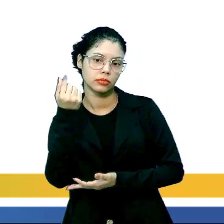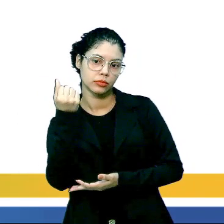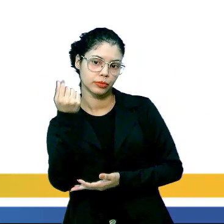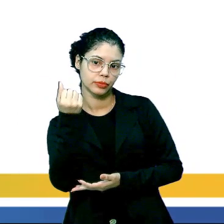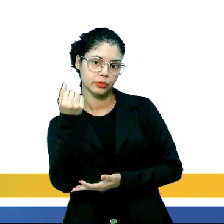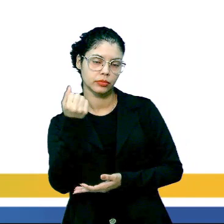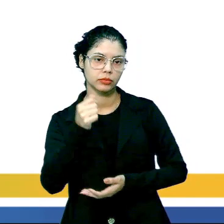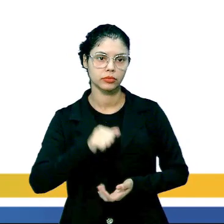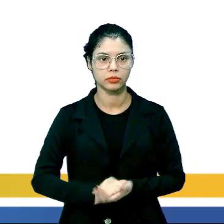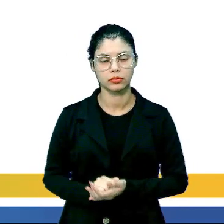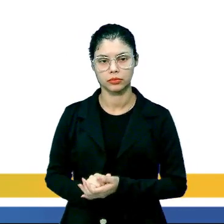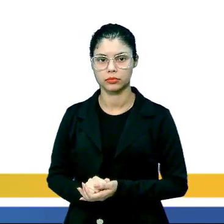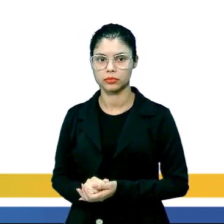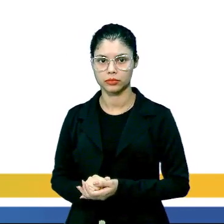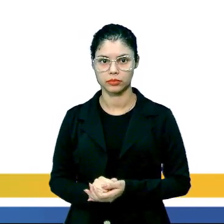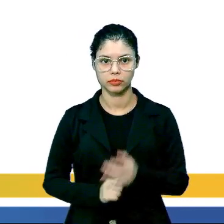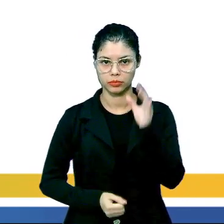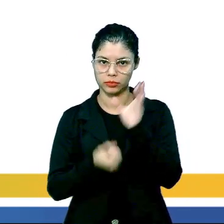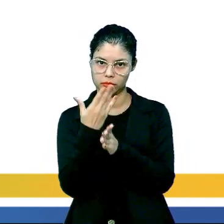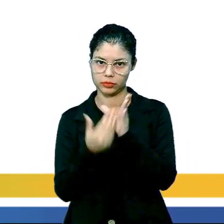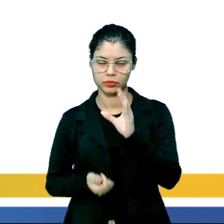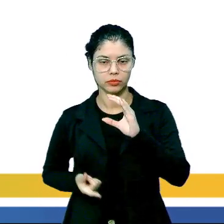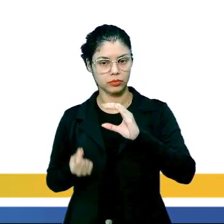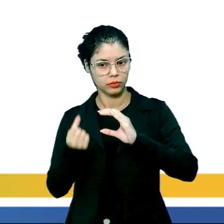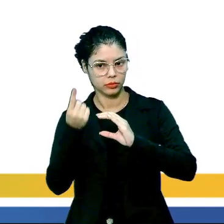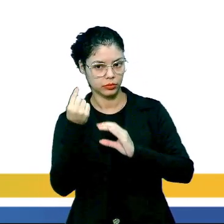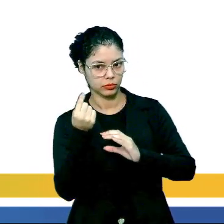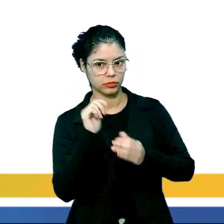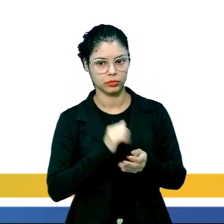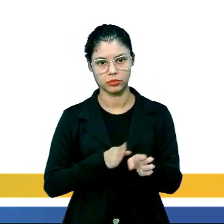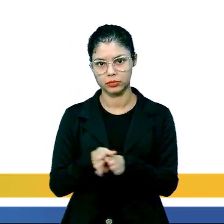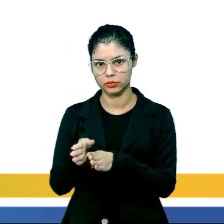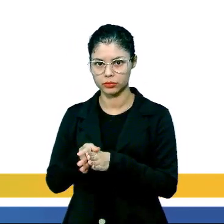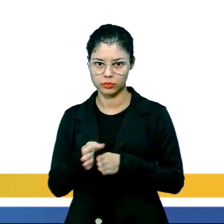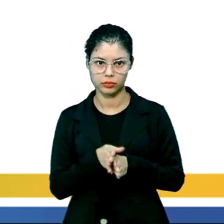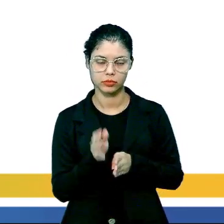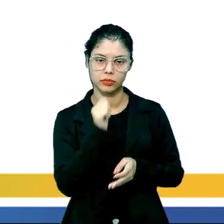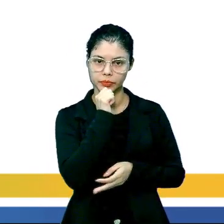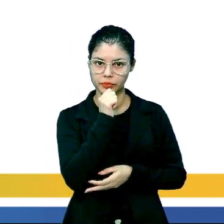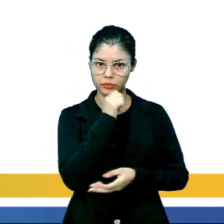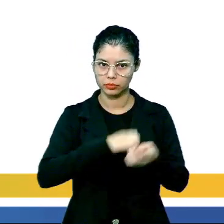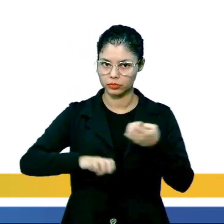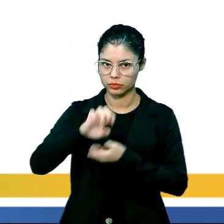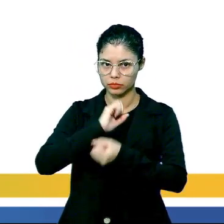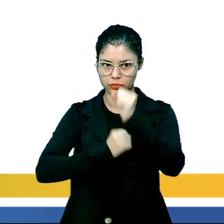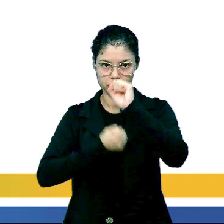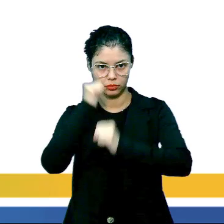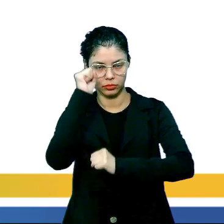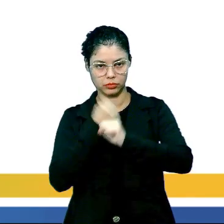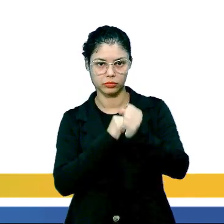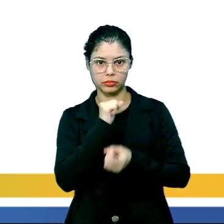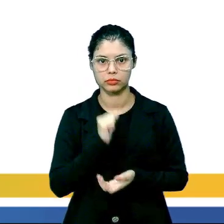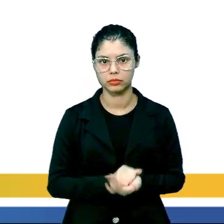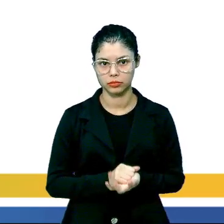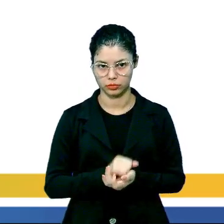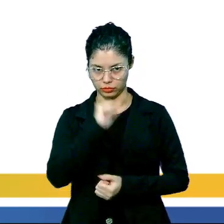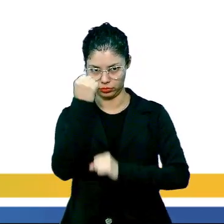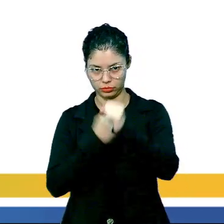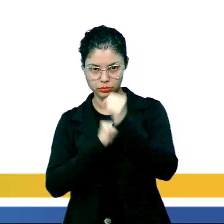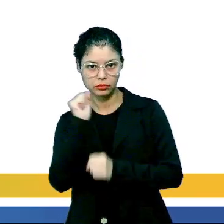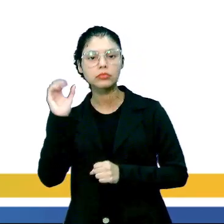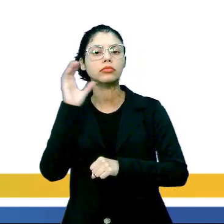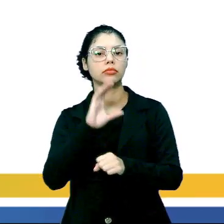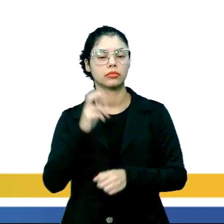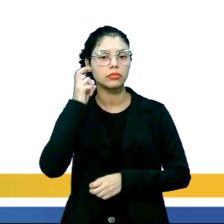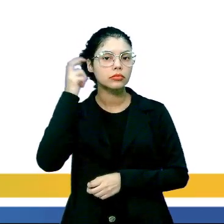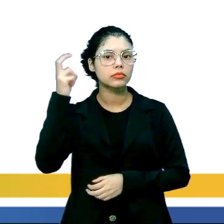lucro, dentro do modo de produção capitalista consolidado aí pela Revolução Industrial. Então, a indústria